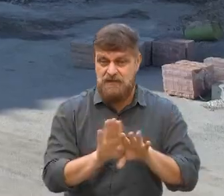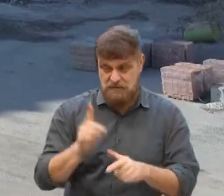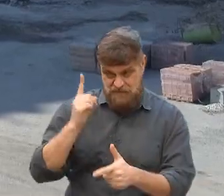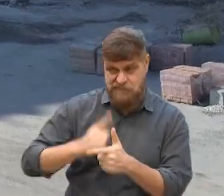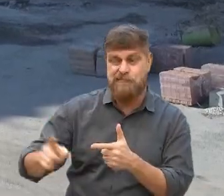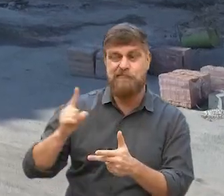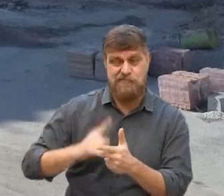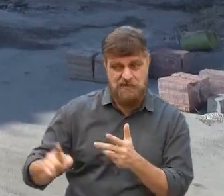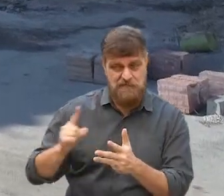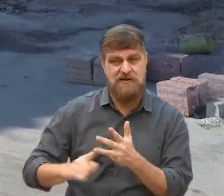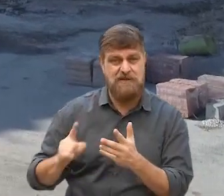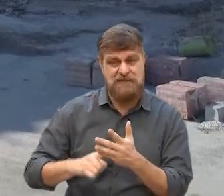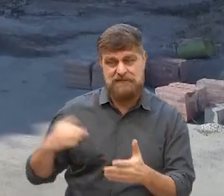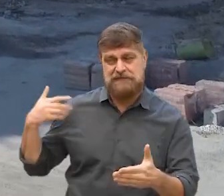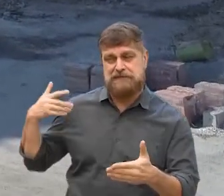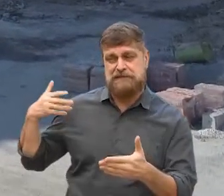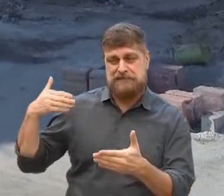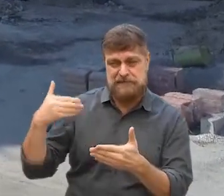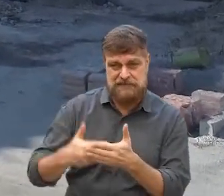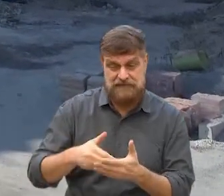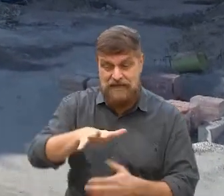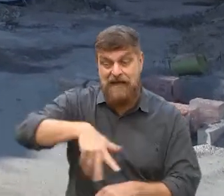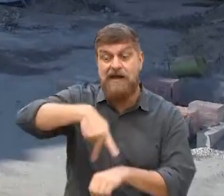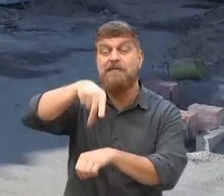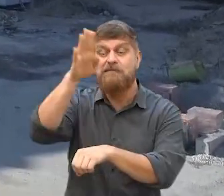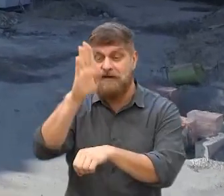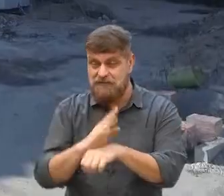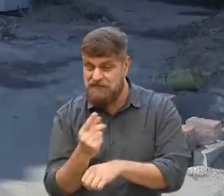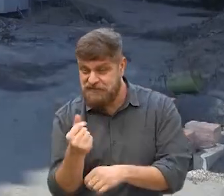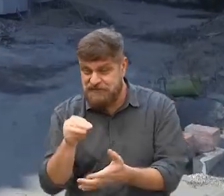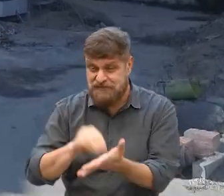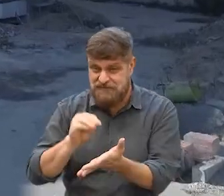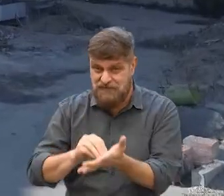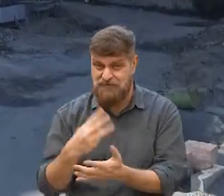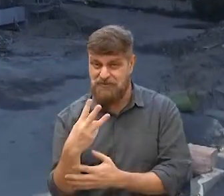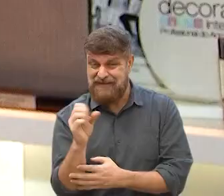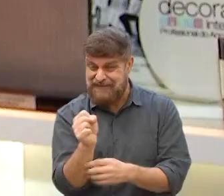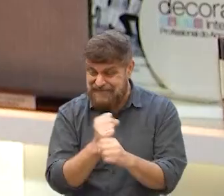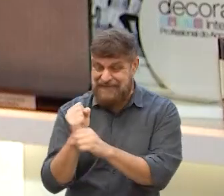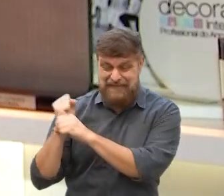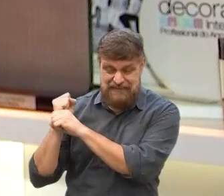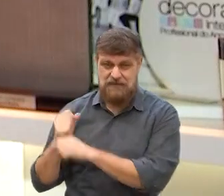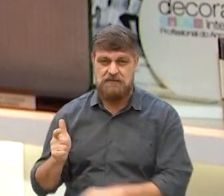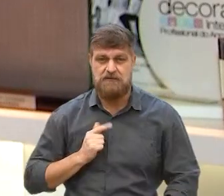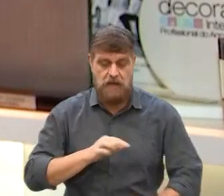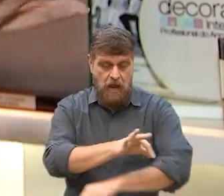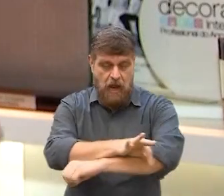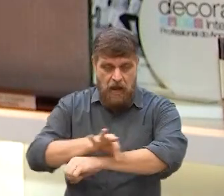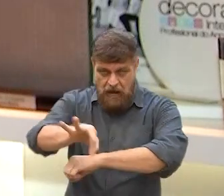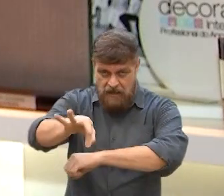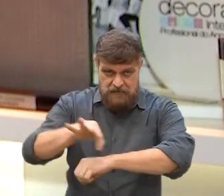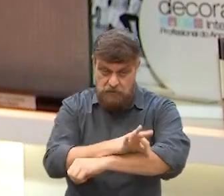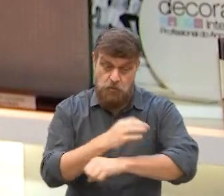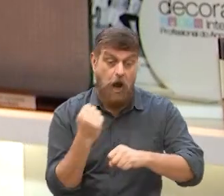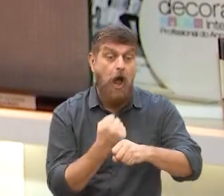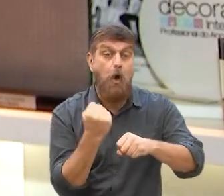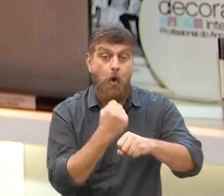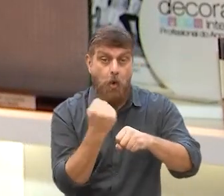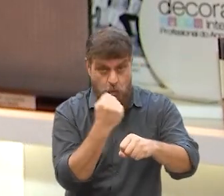reestruturou algumas coisas, não para que fossem unificadas com a Cássia Adala ou a Adala.